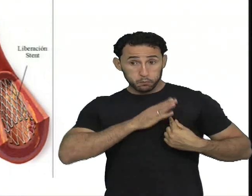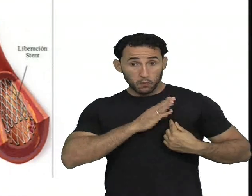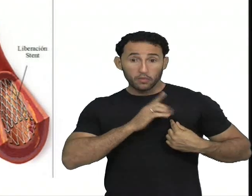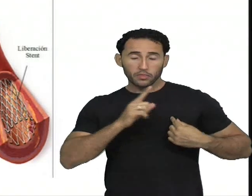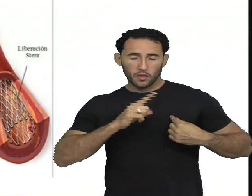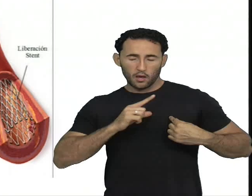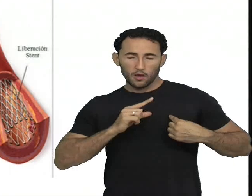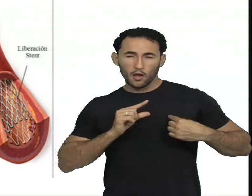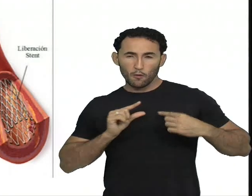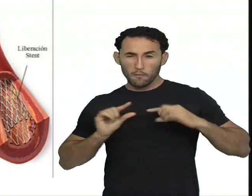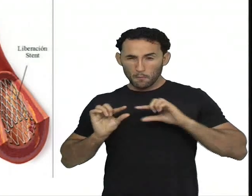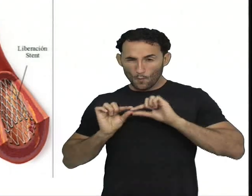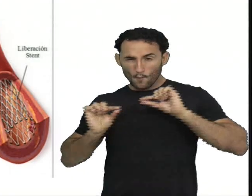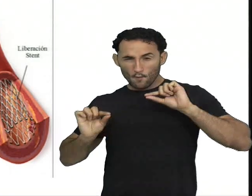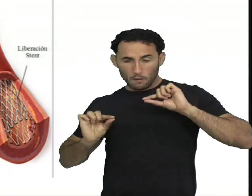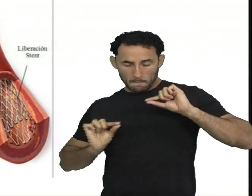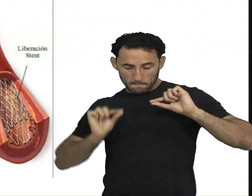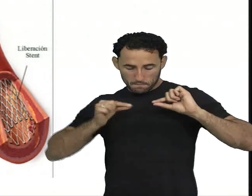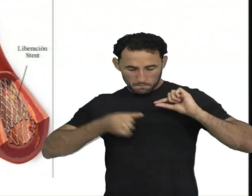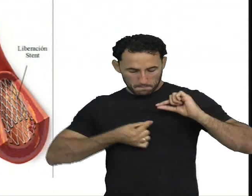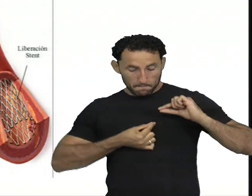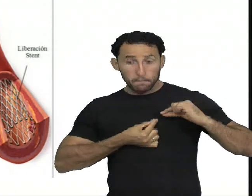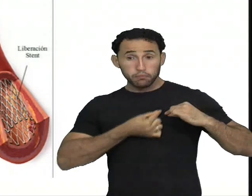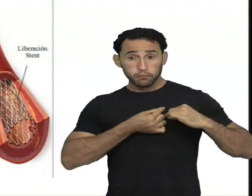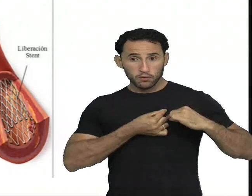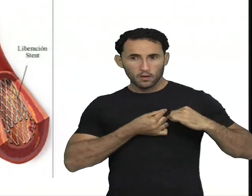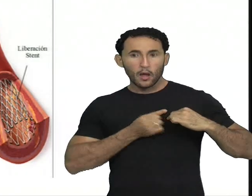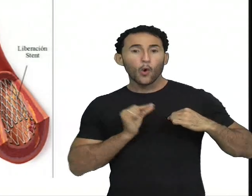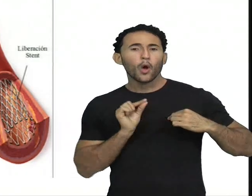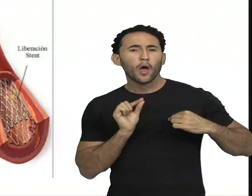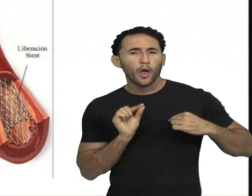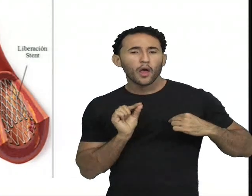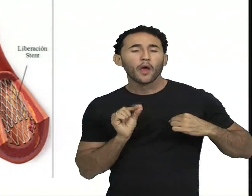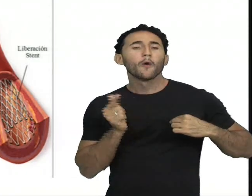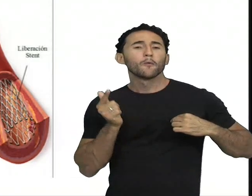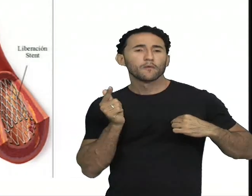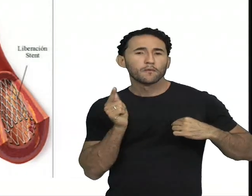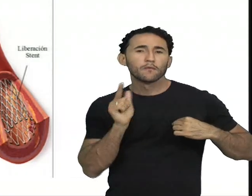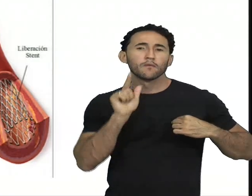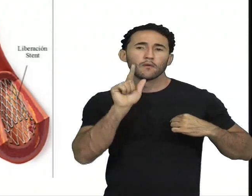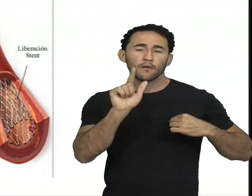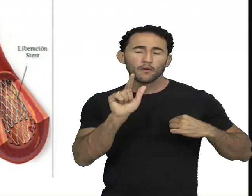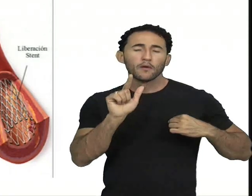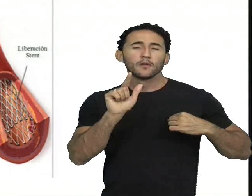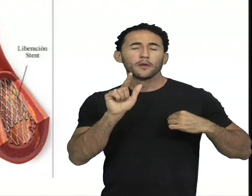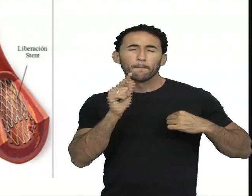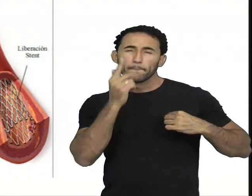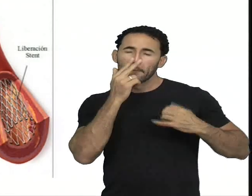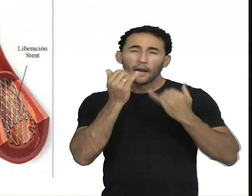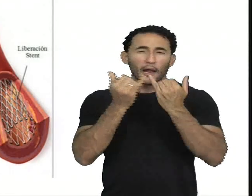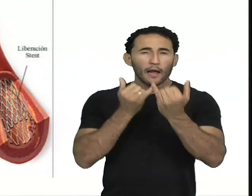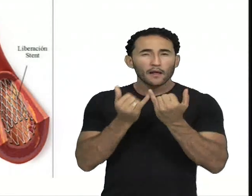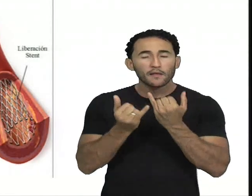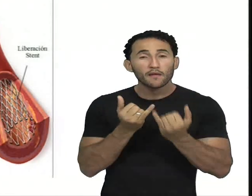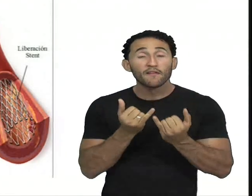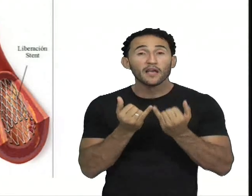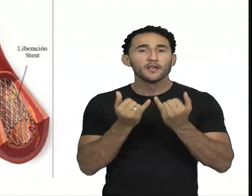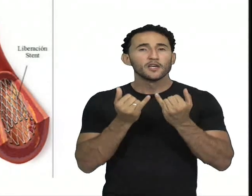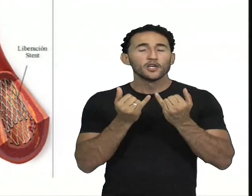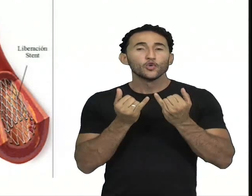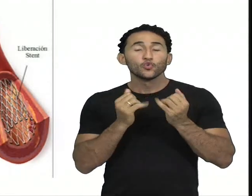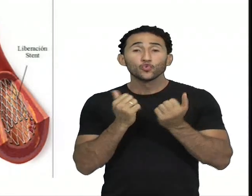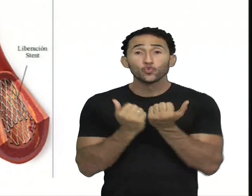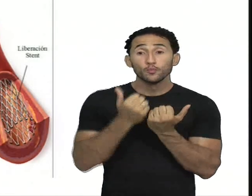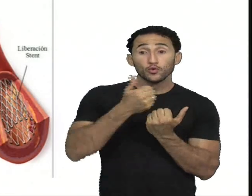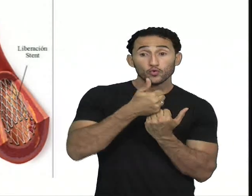endoprótese, que é uma prótese de uma liga cromo-cobalto ou uma similar, que faz o papel